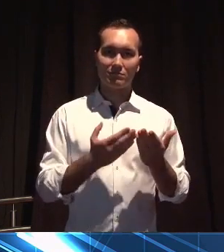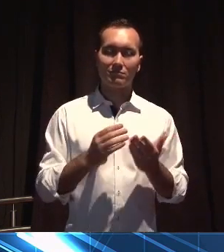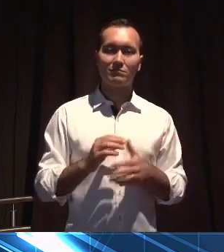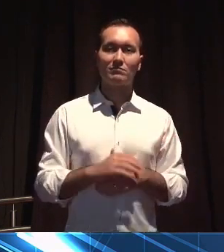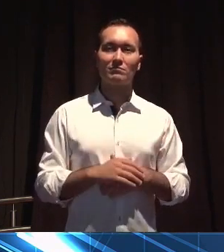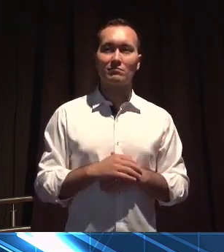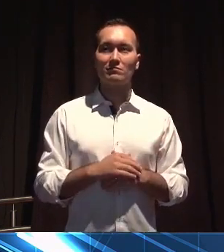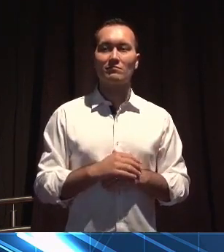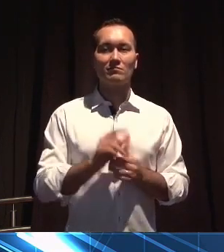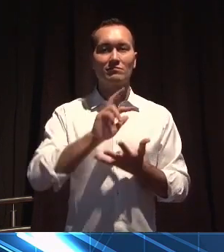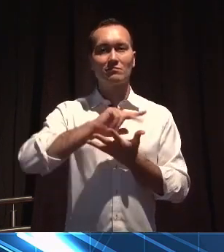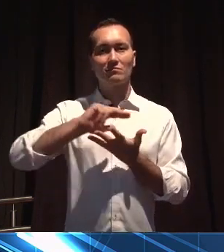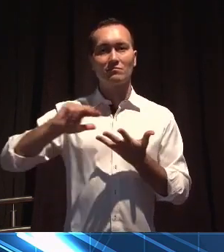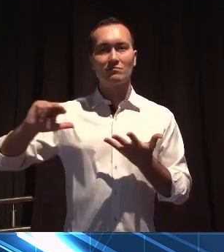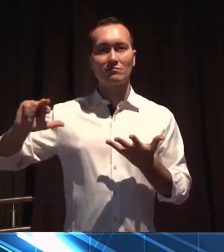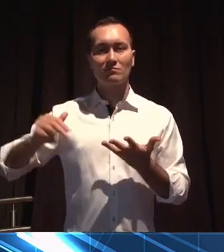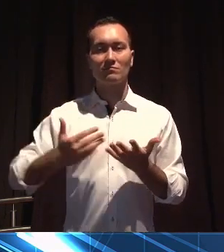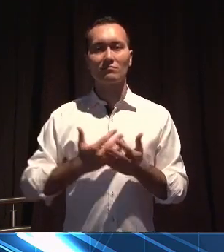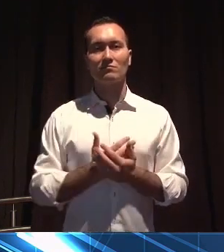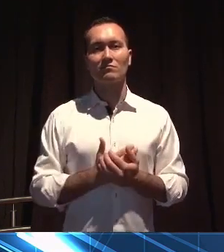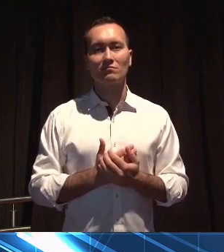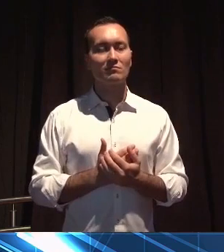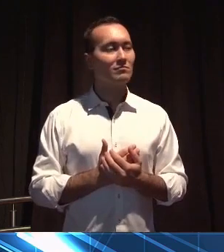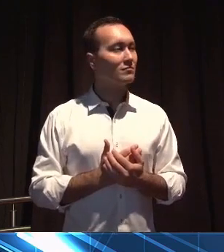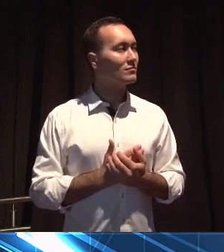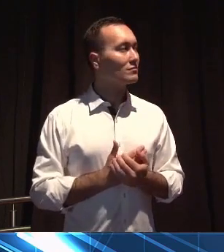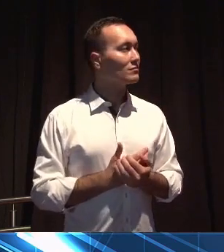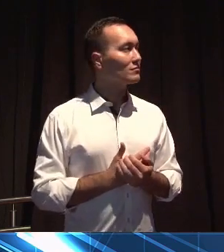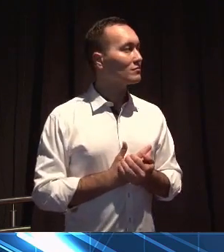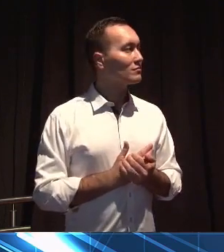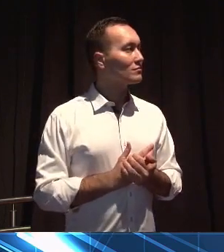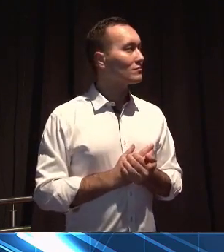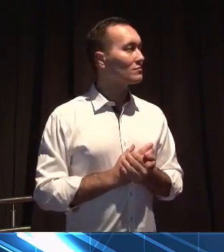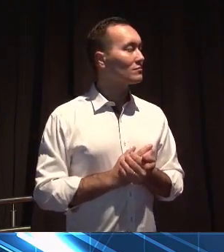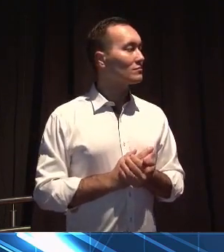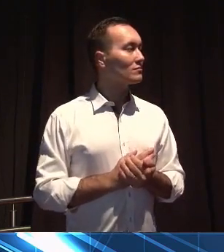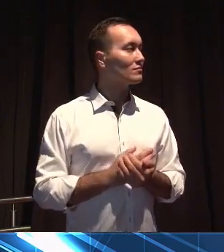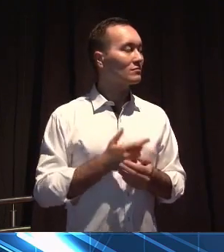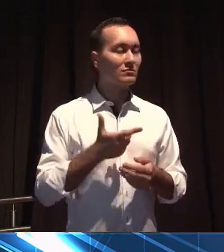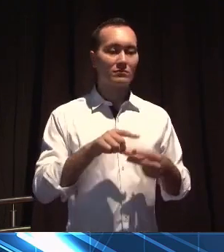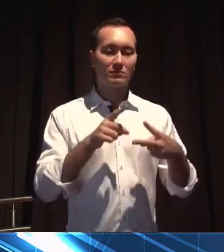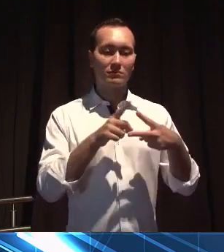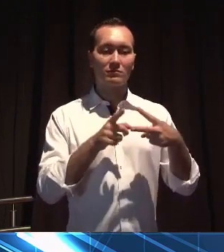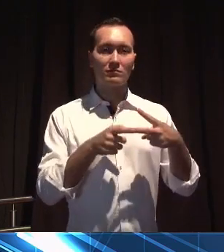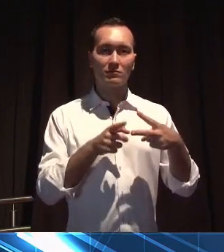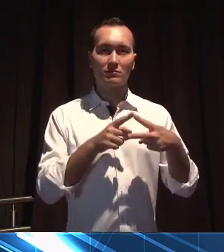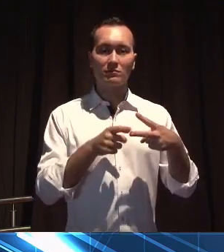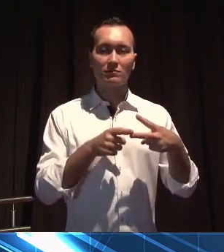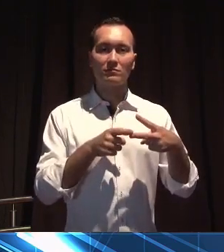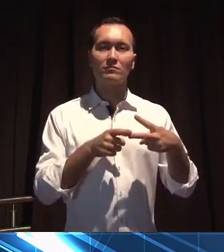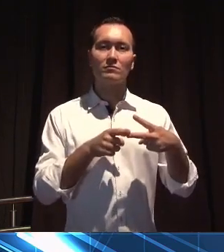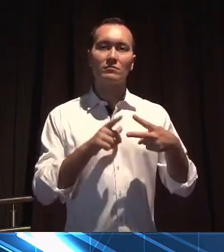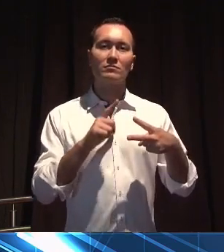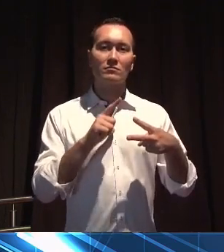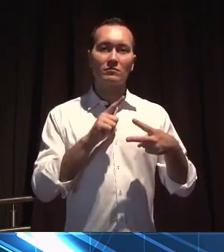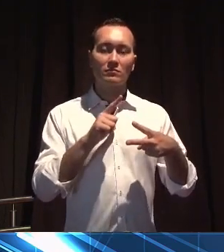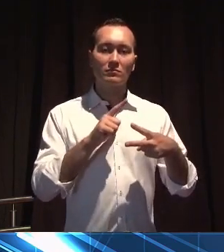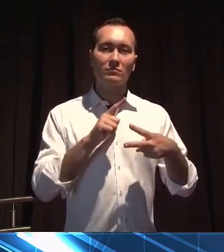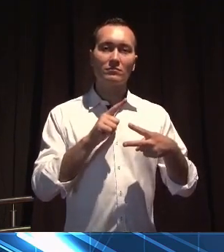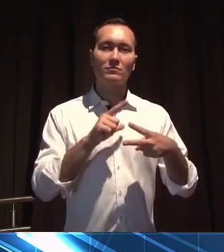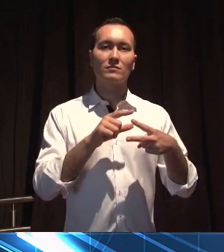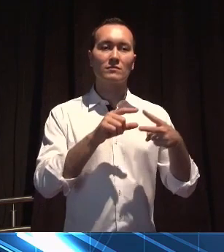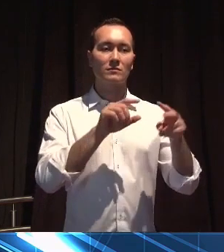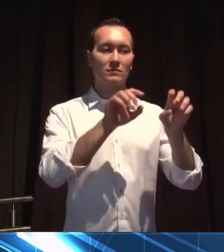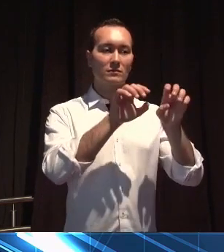PDF cotuba HTML e tem duas interfaces de entrada que tem Abstrações para